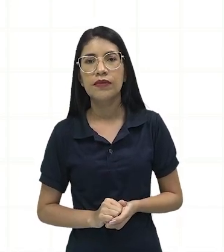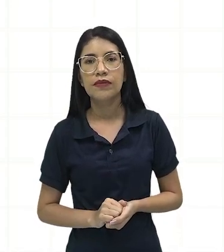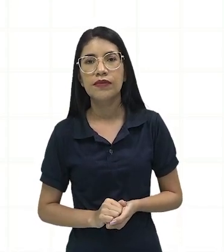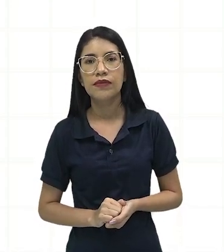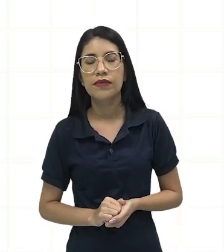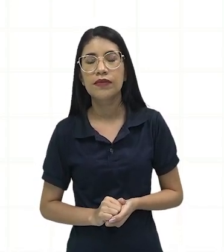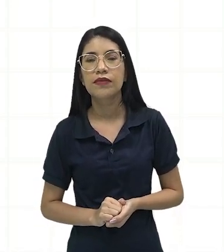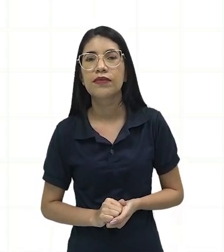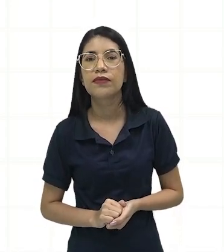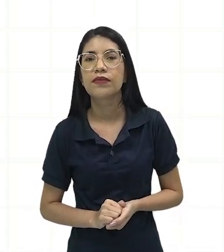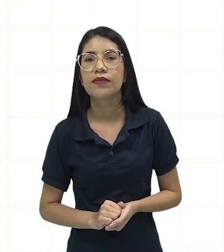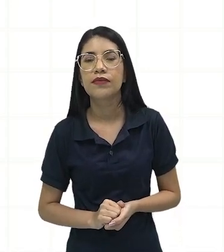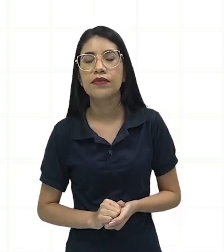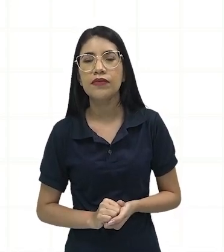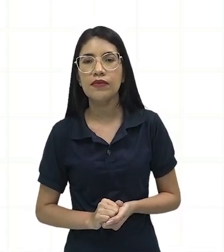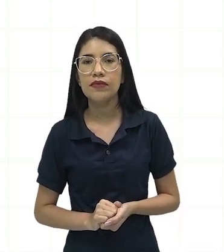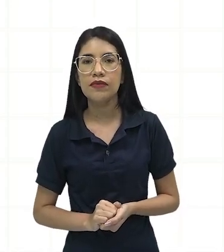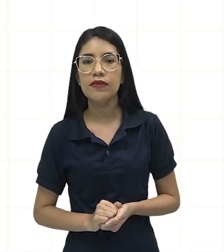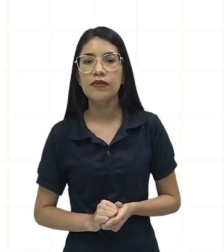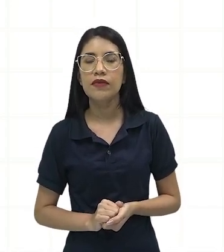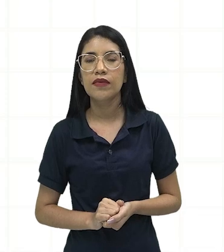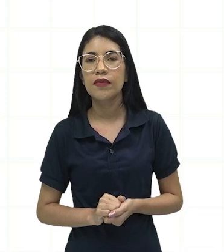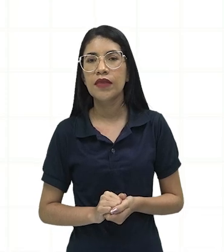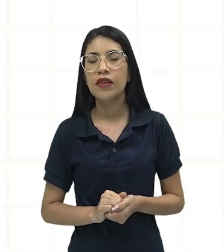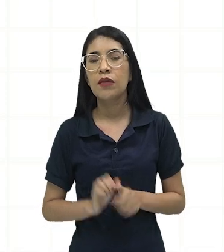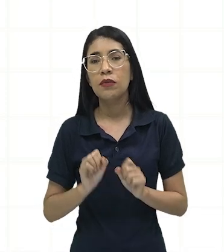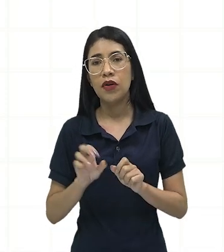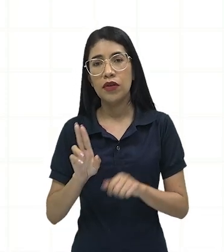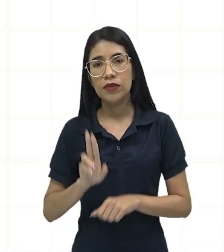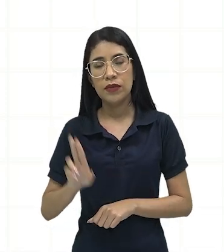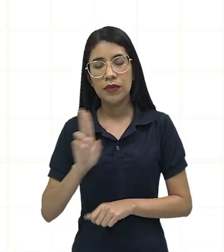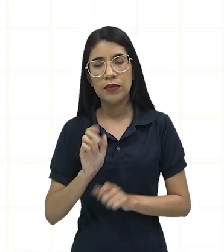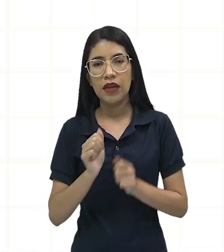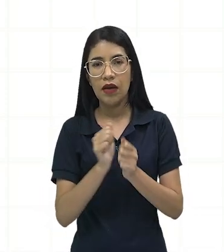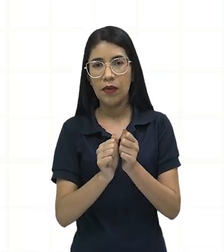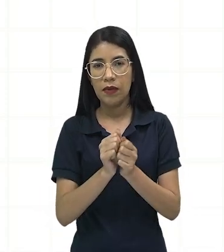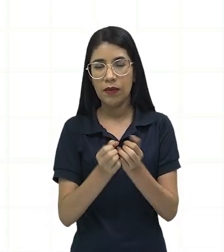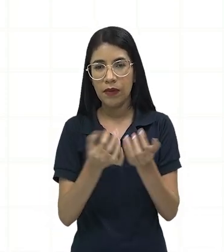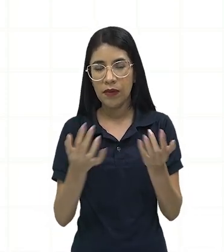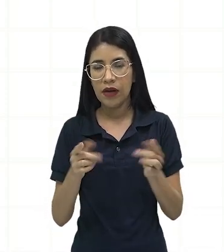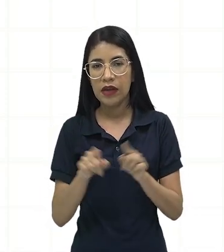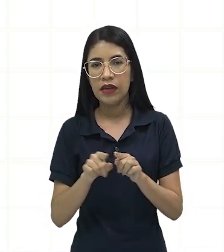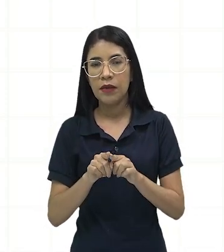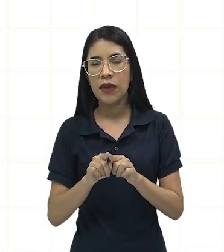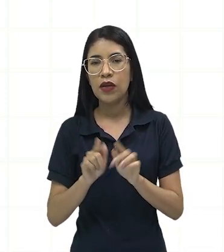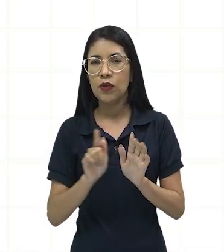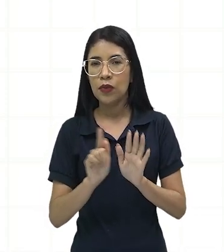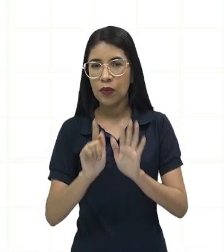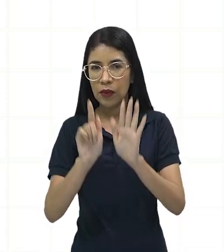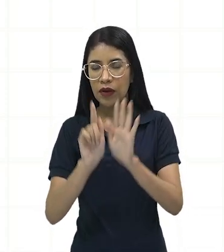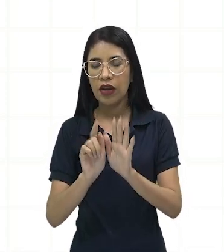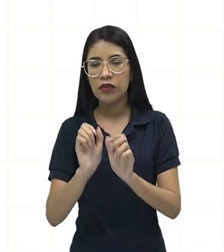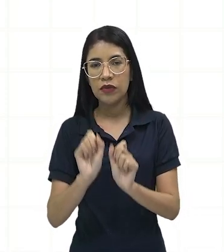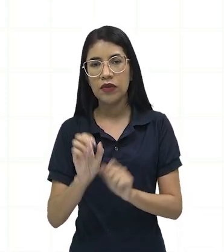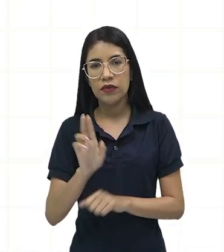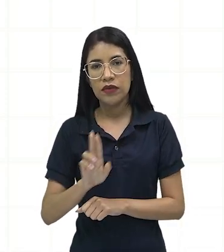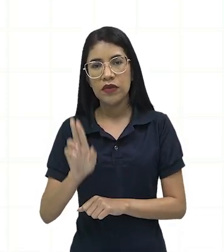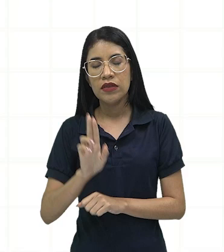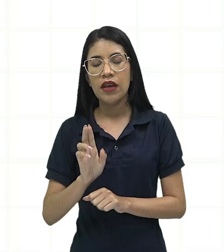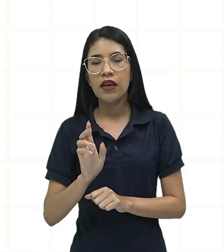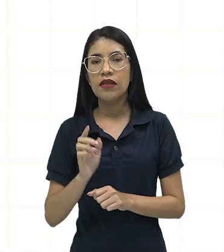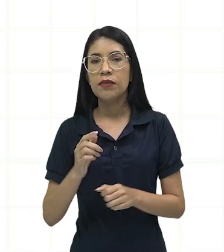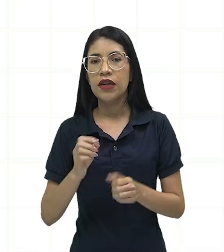certo? E aqui, carvão, gás natural, são exemplos aí de combustíveis